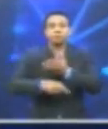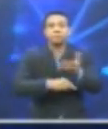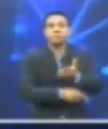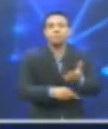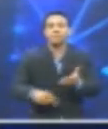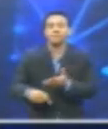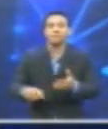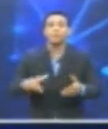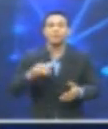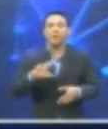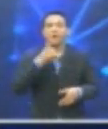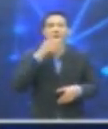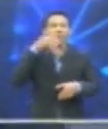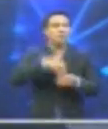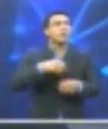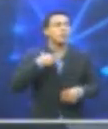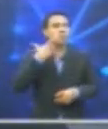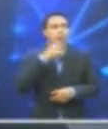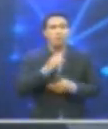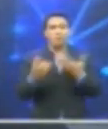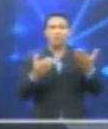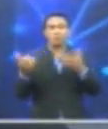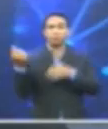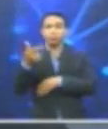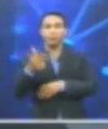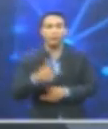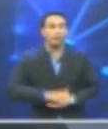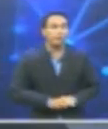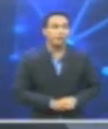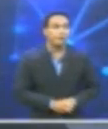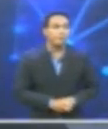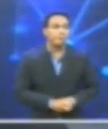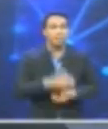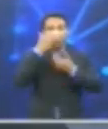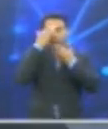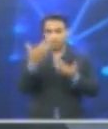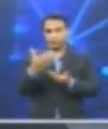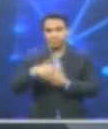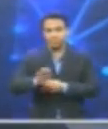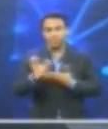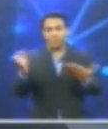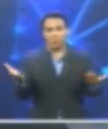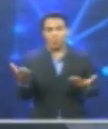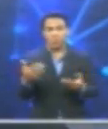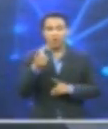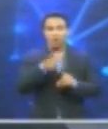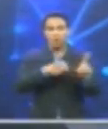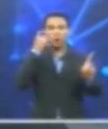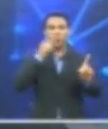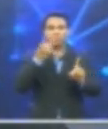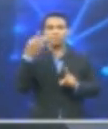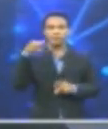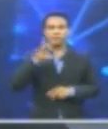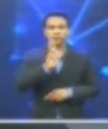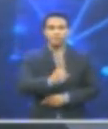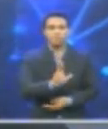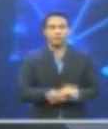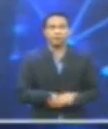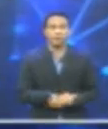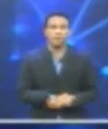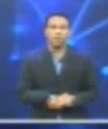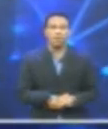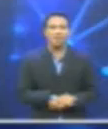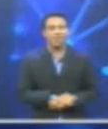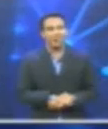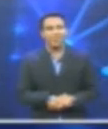também 488 Obrigado, postos candidato. Contra um poço só. Obrigado, candidato. Tréplica, Robson, 1 minuto. O candidato Henrique está